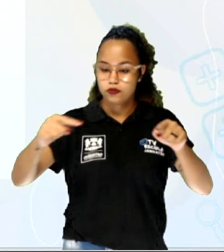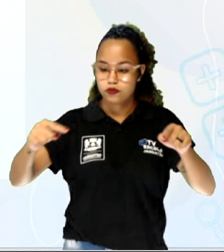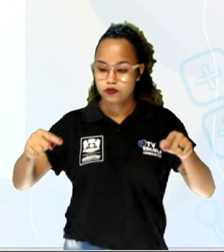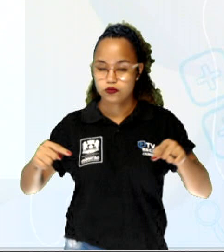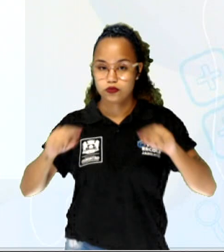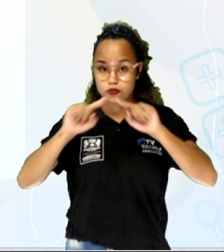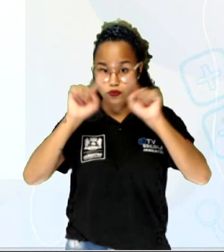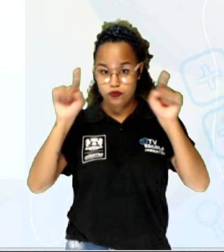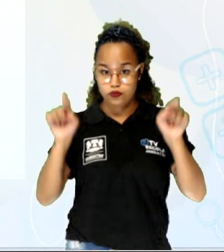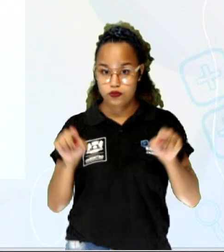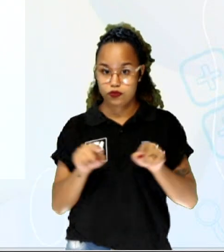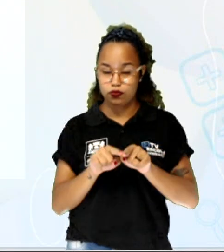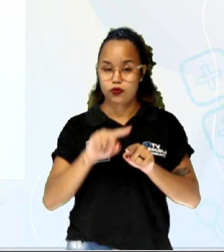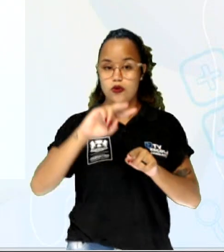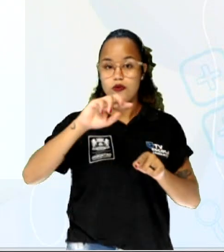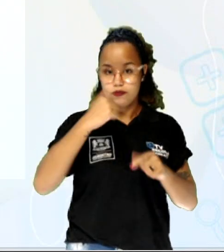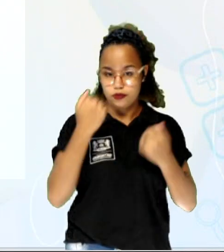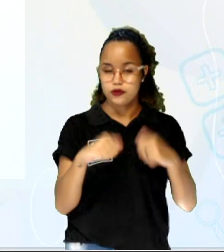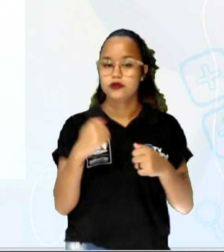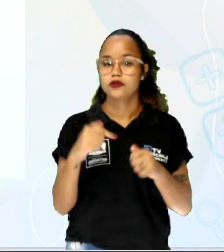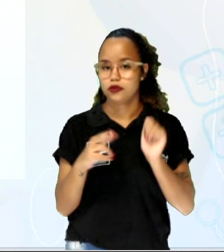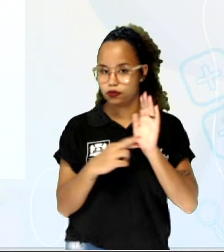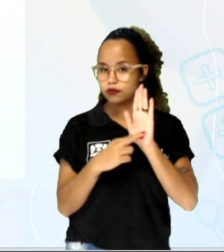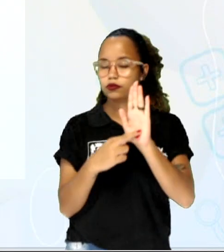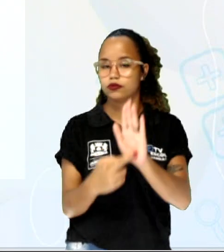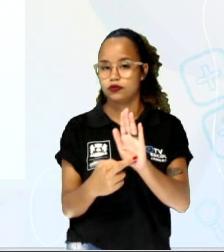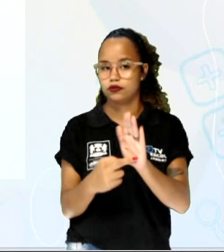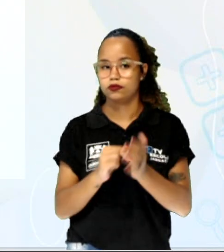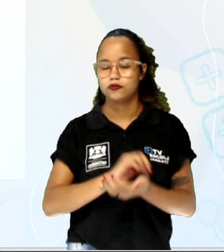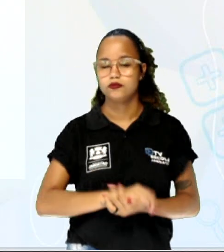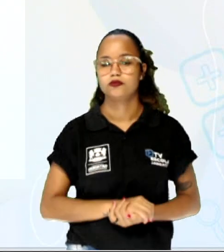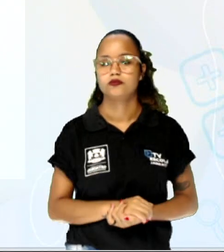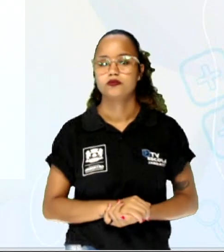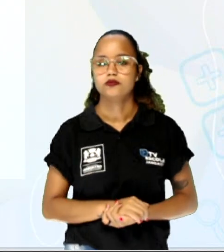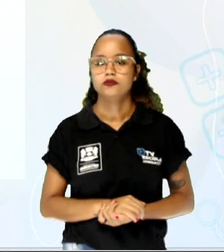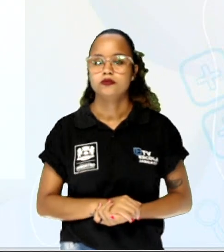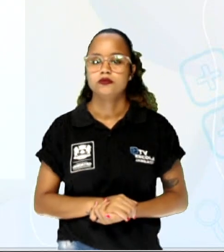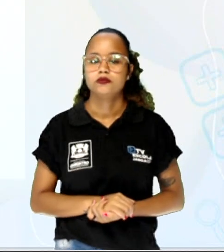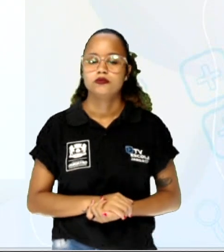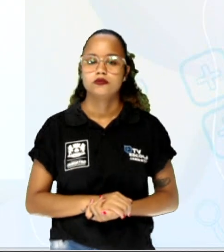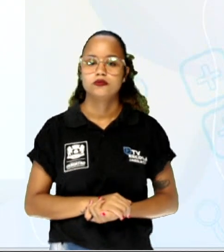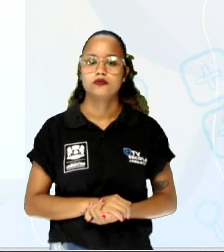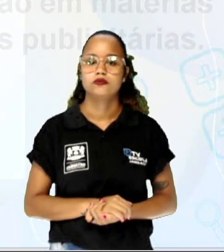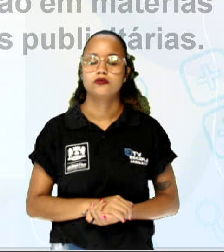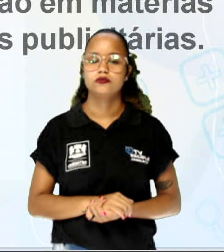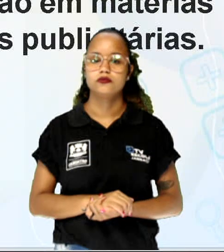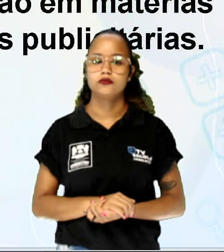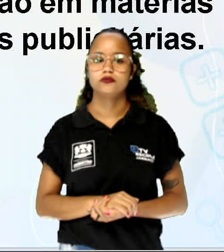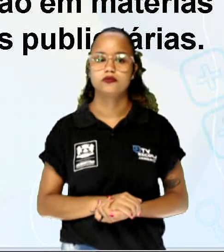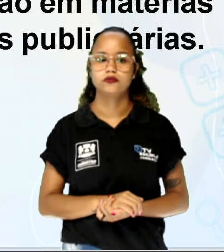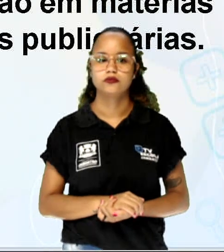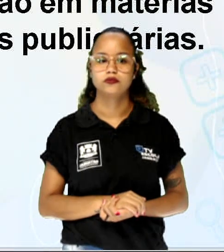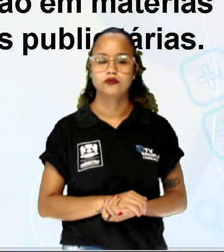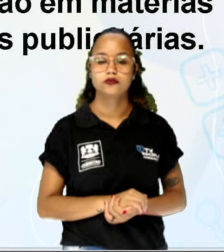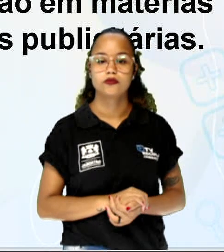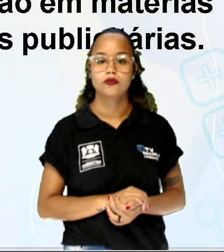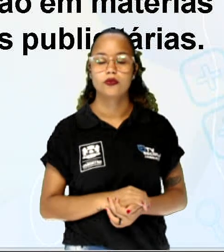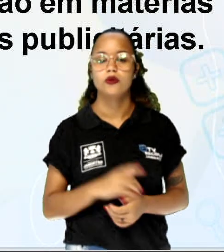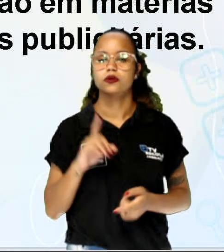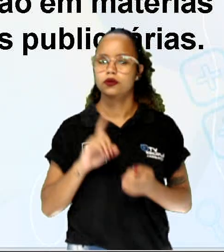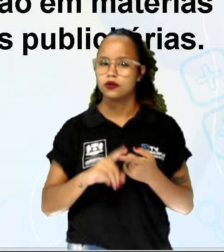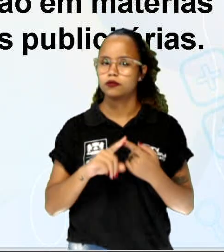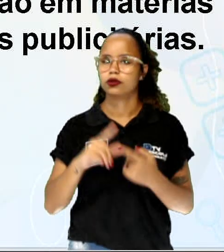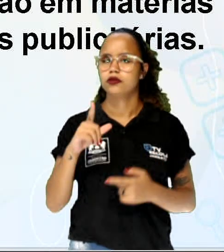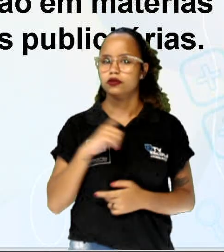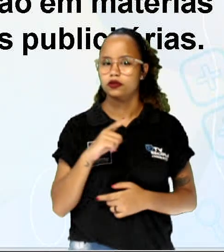do gráfico de setores, tá certo? Você tem que ter essa proporcionalidade na hora de fazer o desenho. E também a gente vai